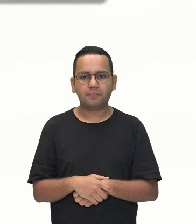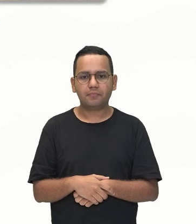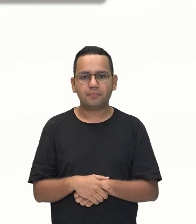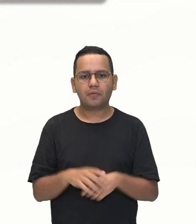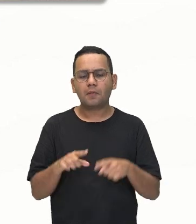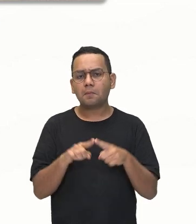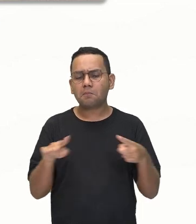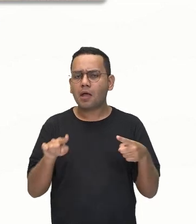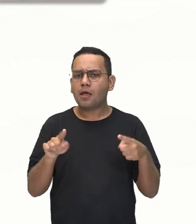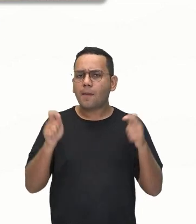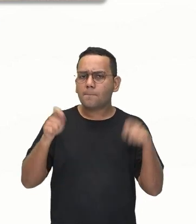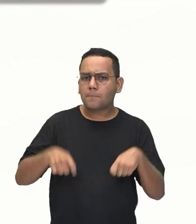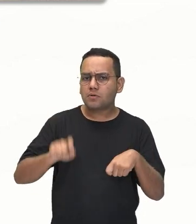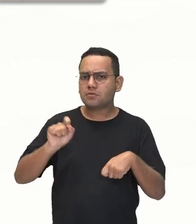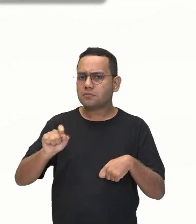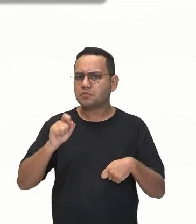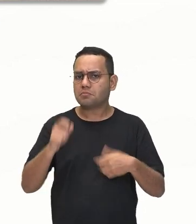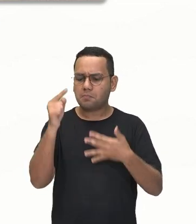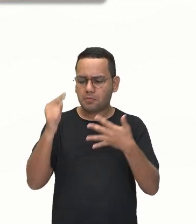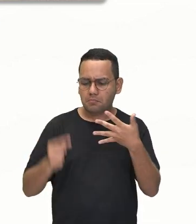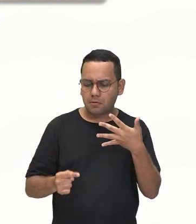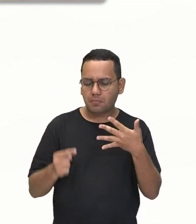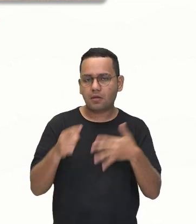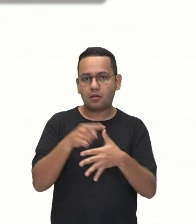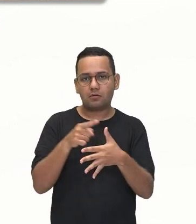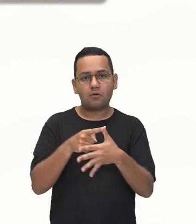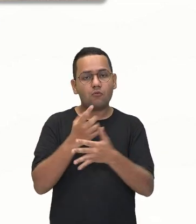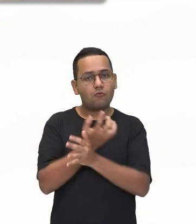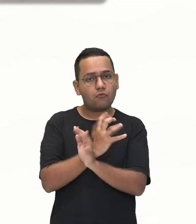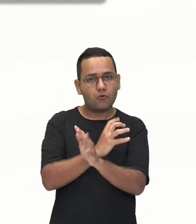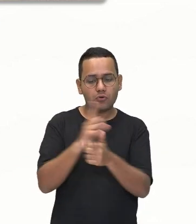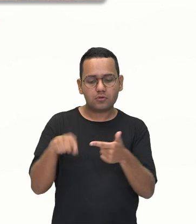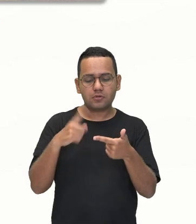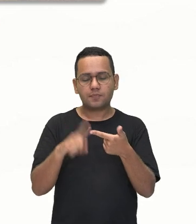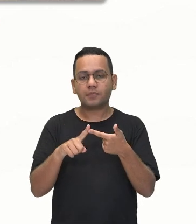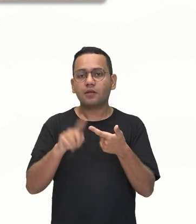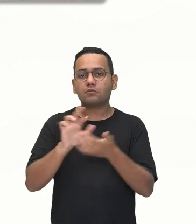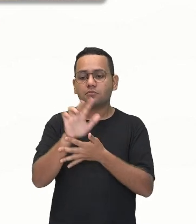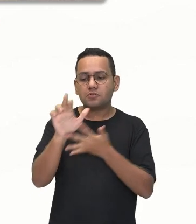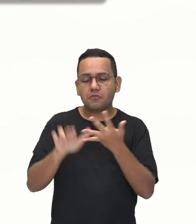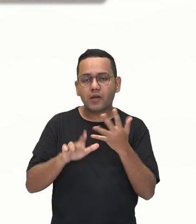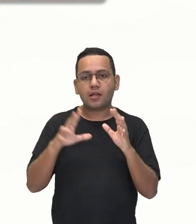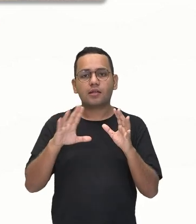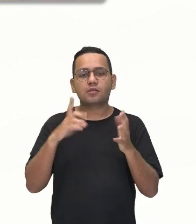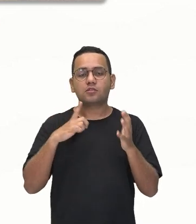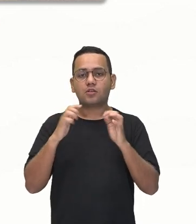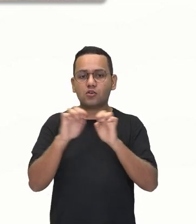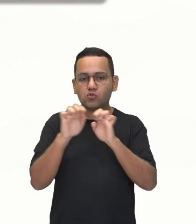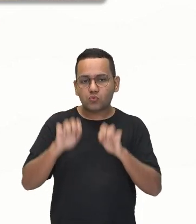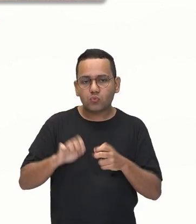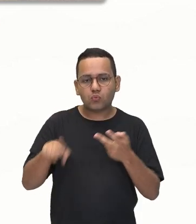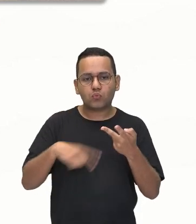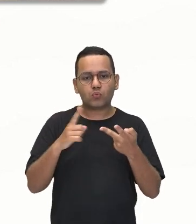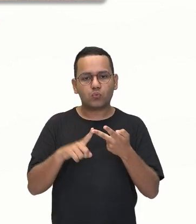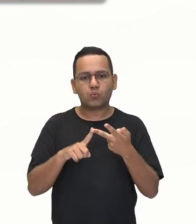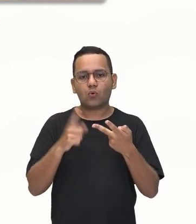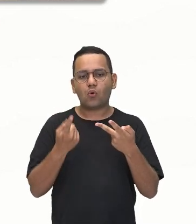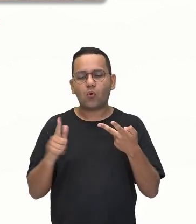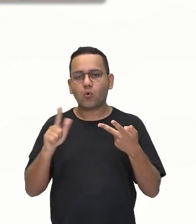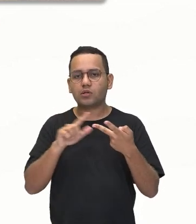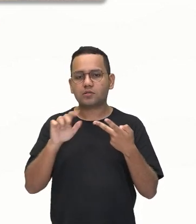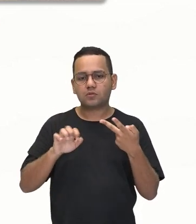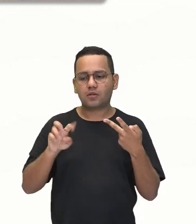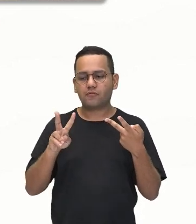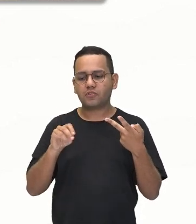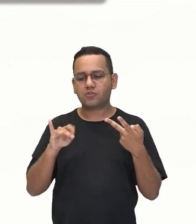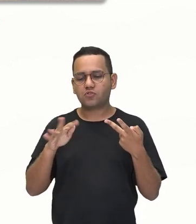dos fósseis, como comentei com vocês, das homologias, as estruturas vestigiais